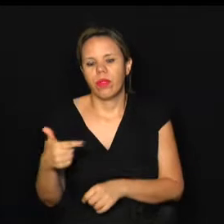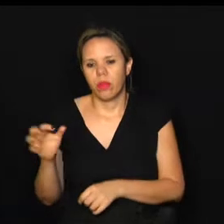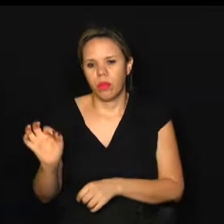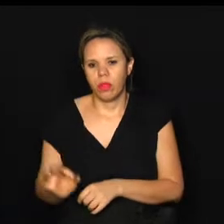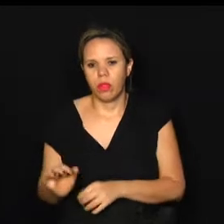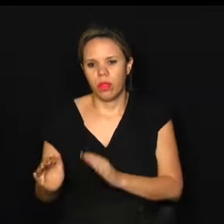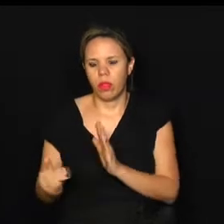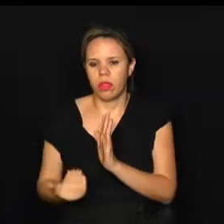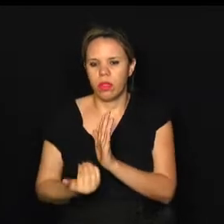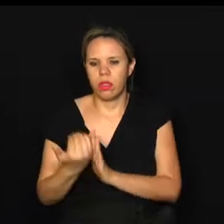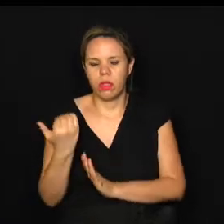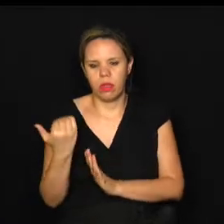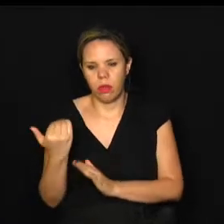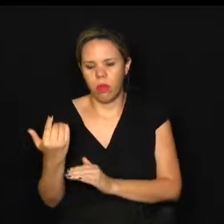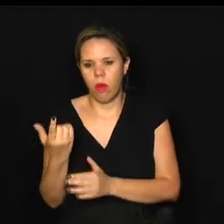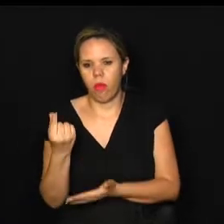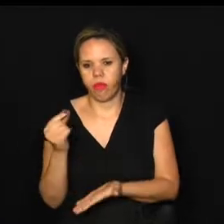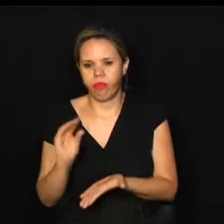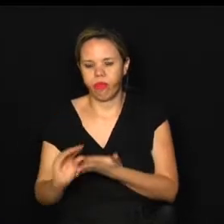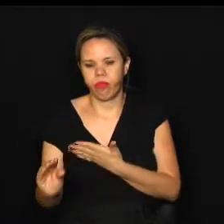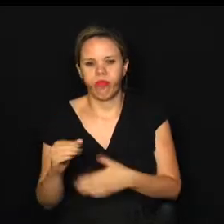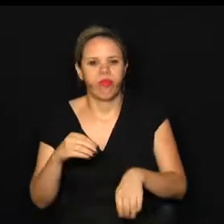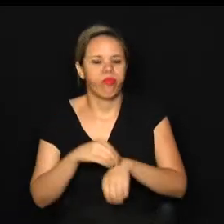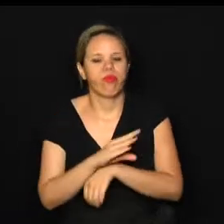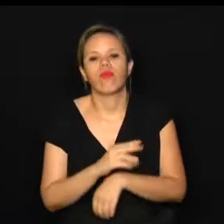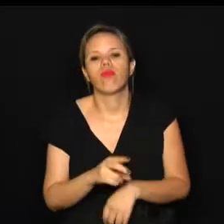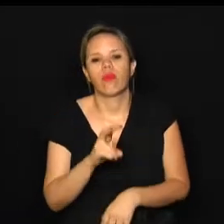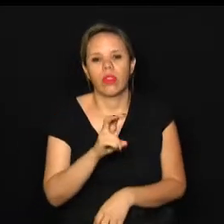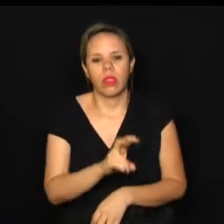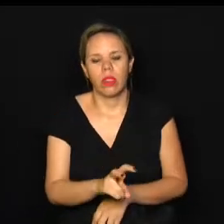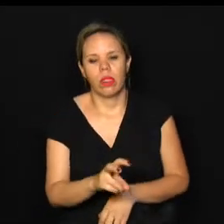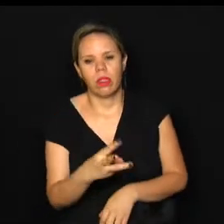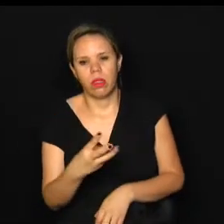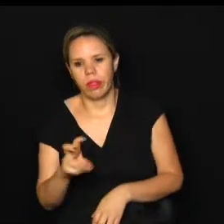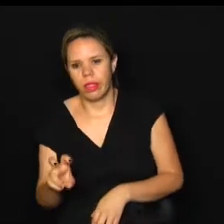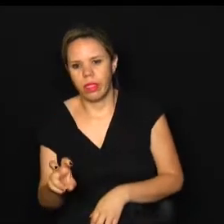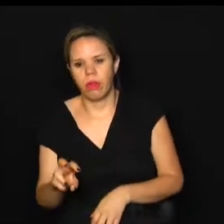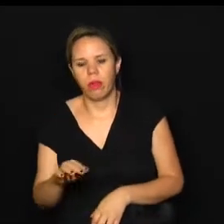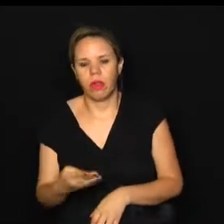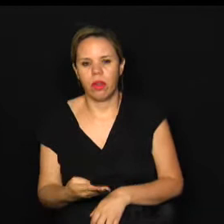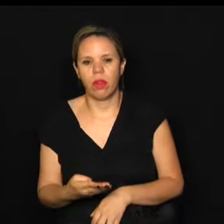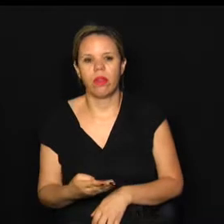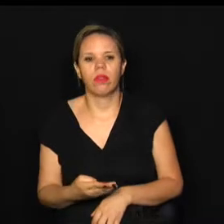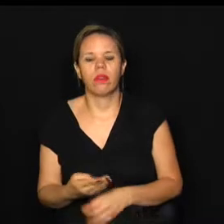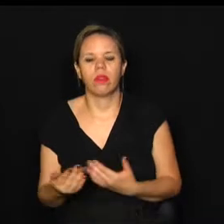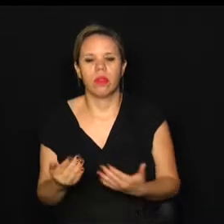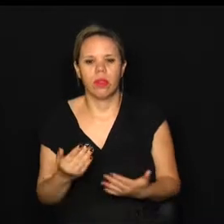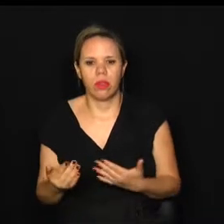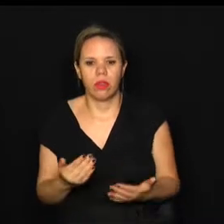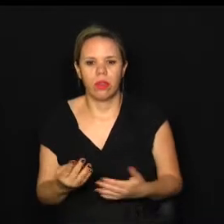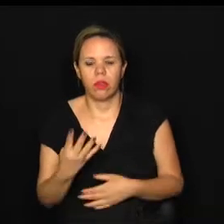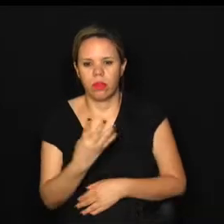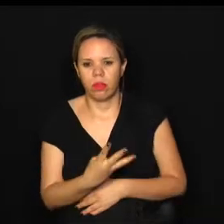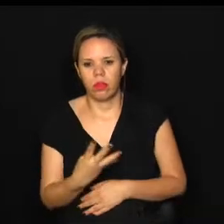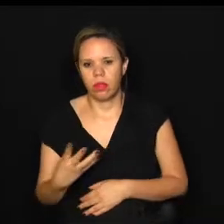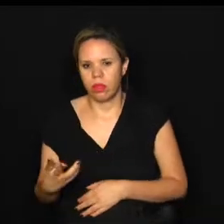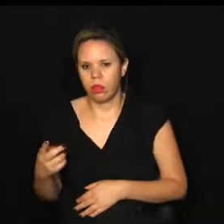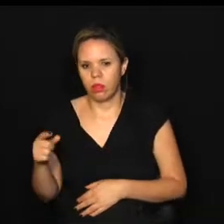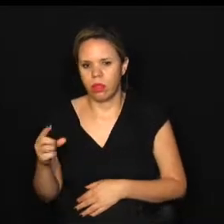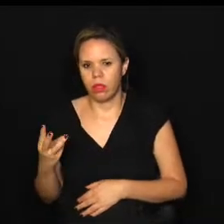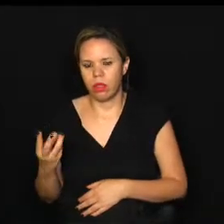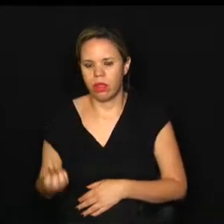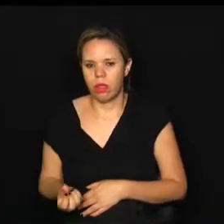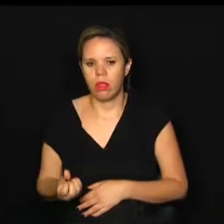orçamento. Foram repassados 535 milhões e 100 para uma previsão orçamentária de 476 milhões e 300.